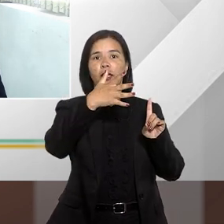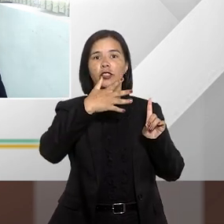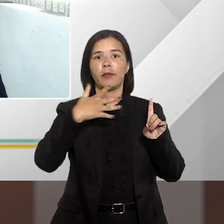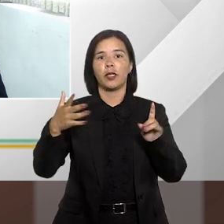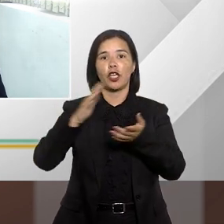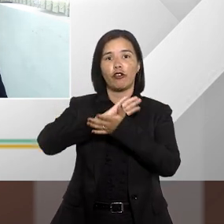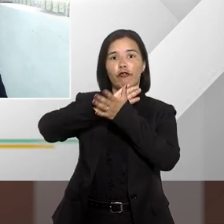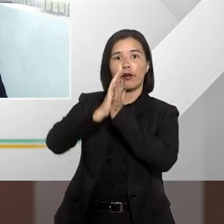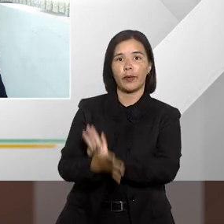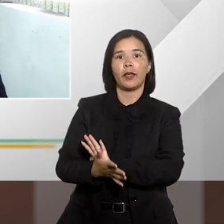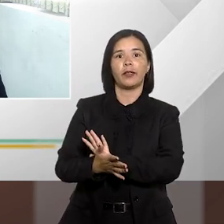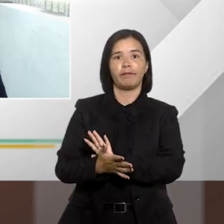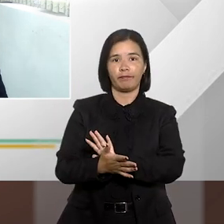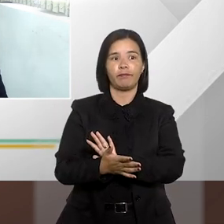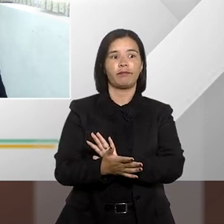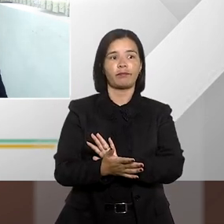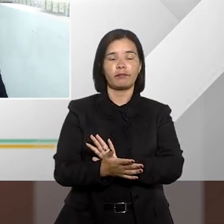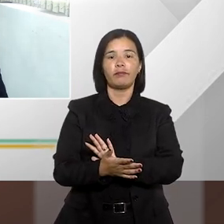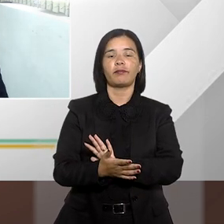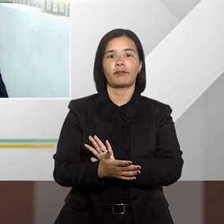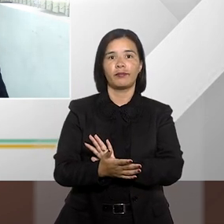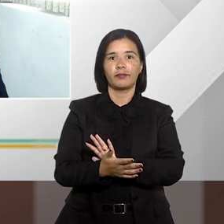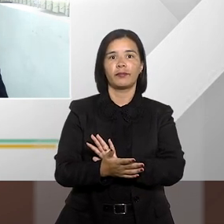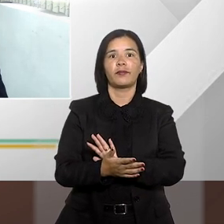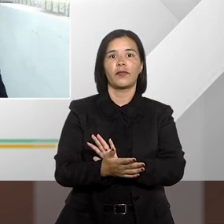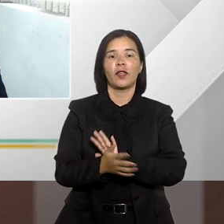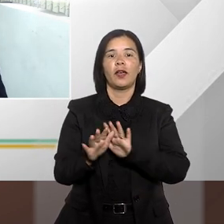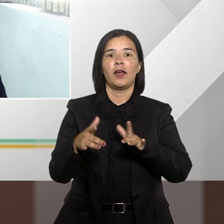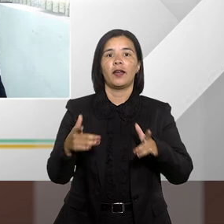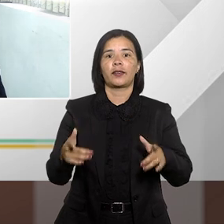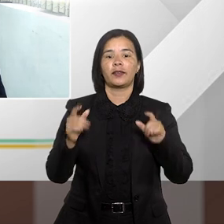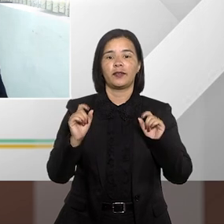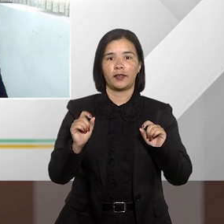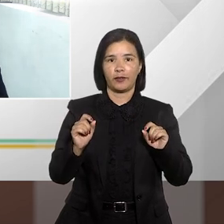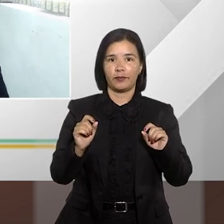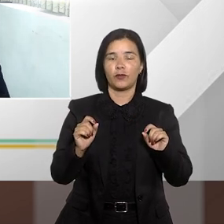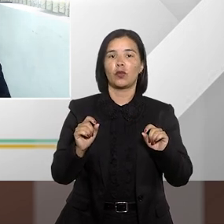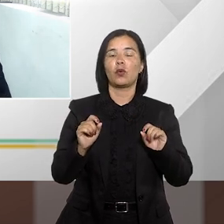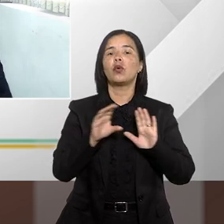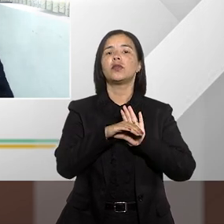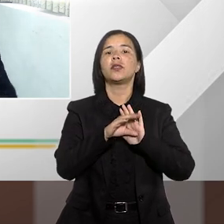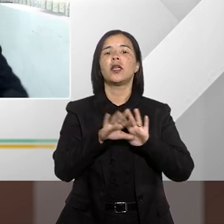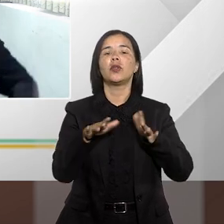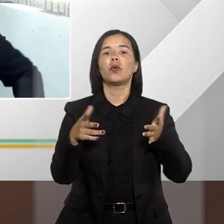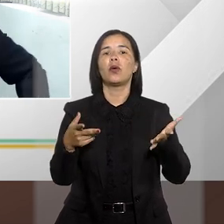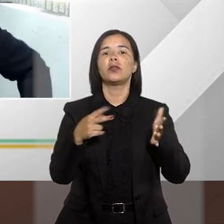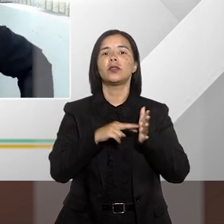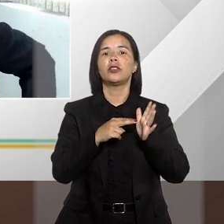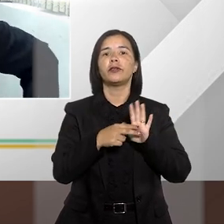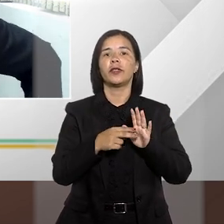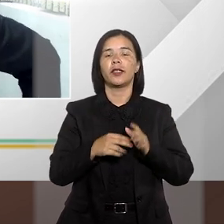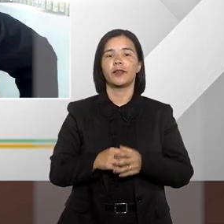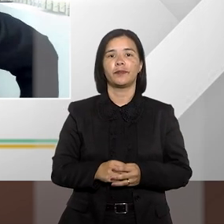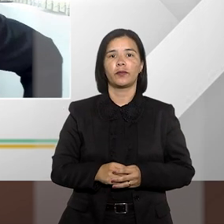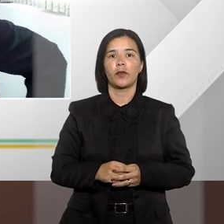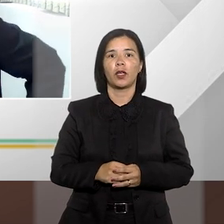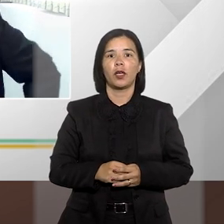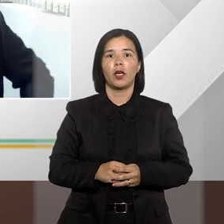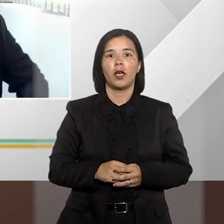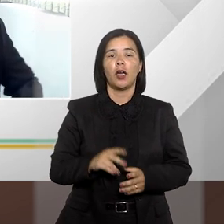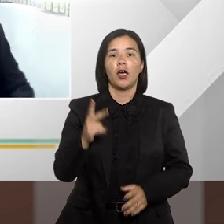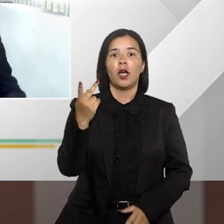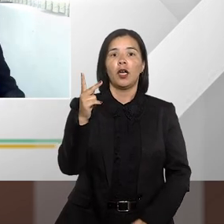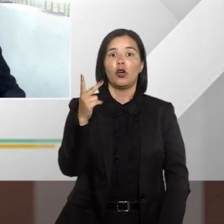LGBTI-fobia. Você poderia elucidá-los, esses conceitos? A homofobia ela é o primeiro